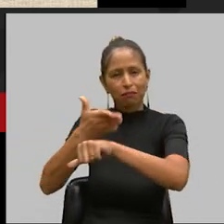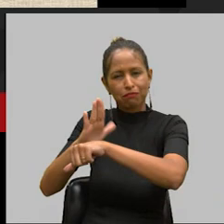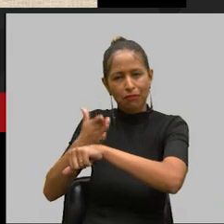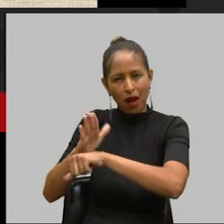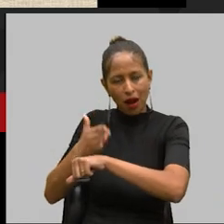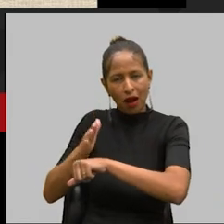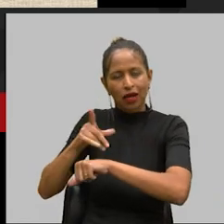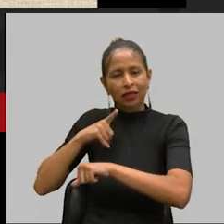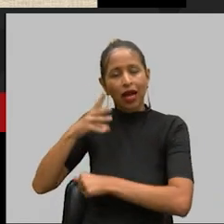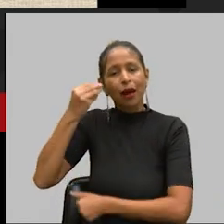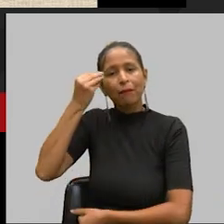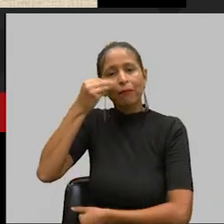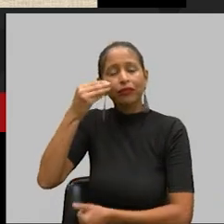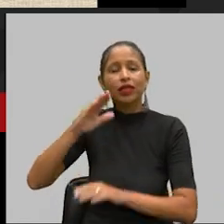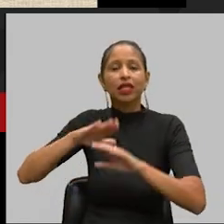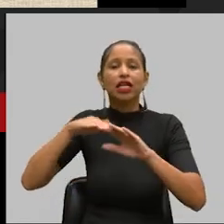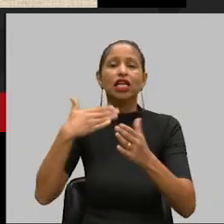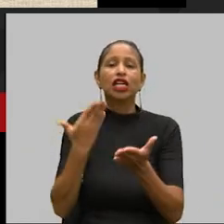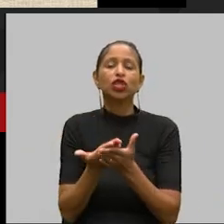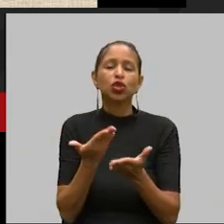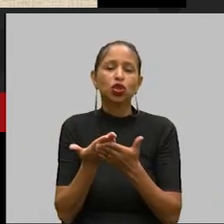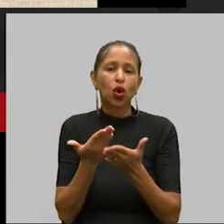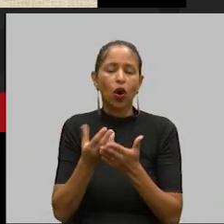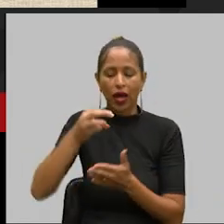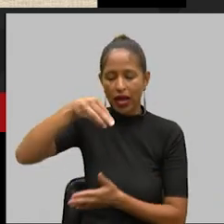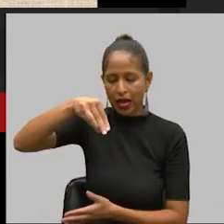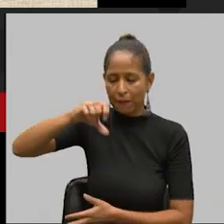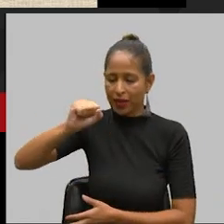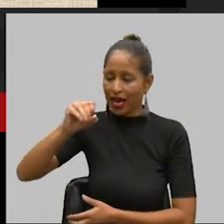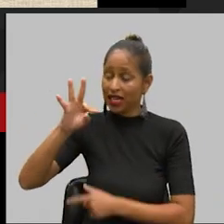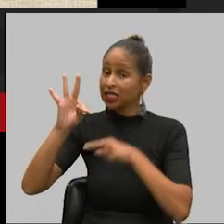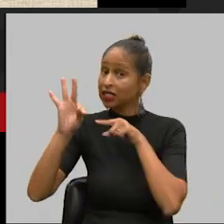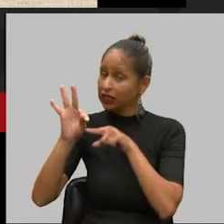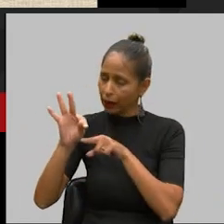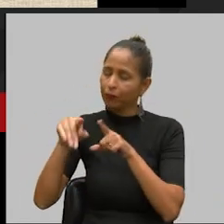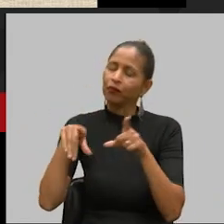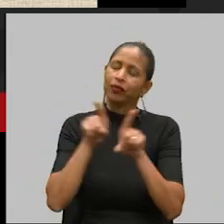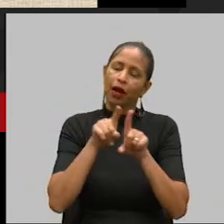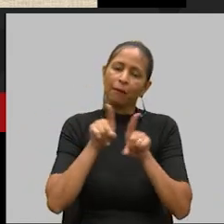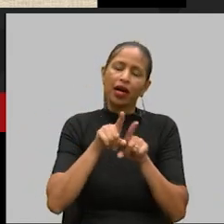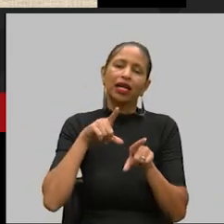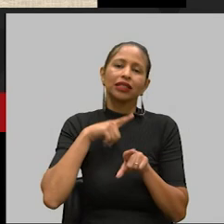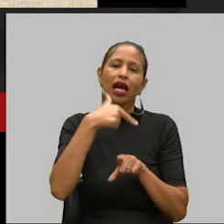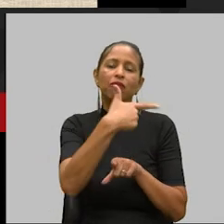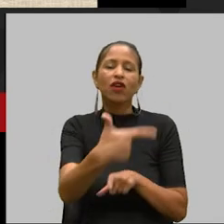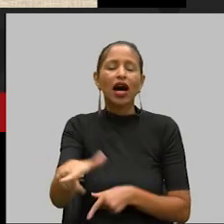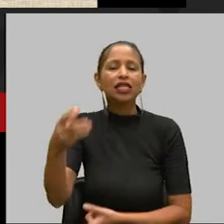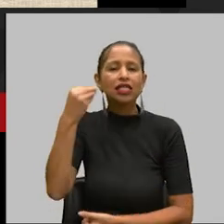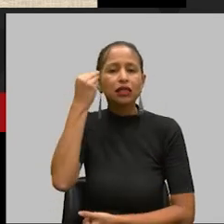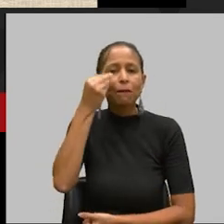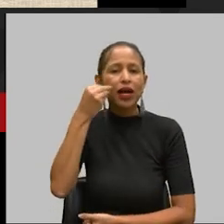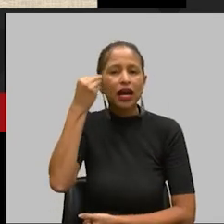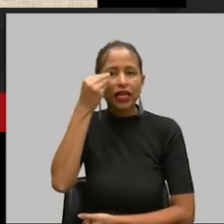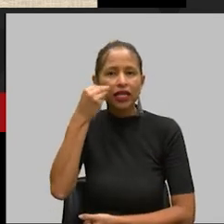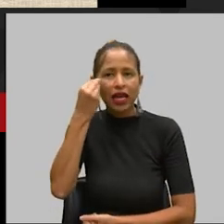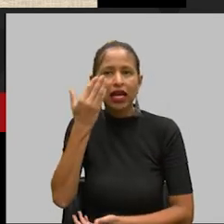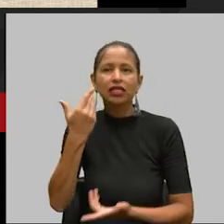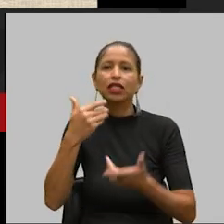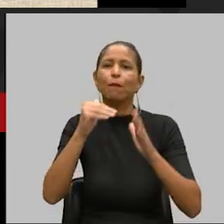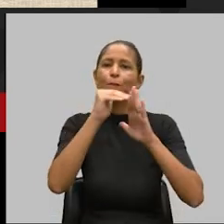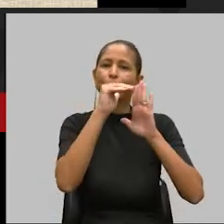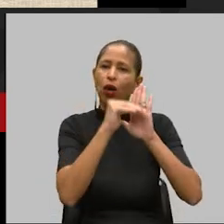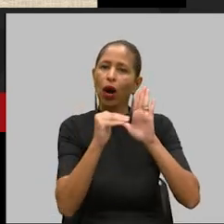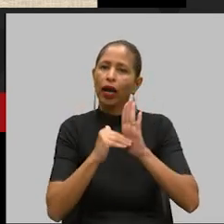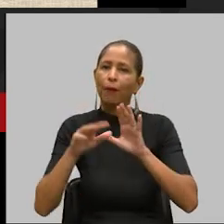temos as práticas das escolas itinerantes do MST né Nós temos as experiências do pronera do Programa Nacional de